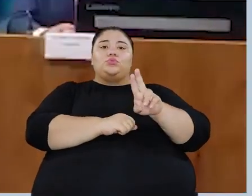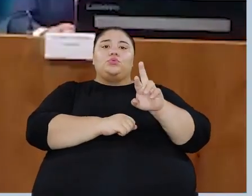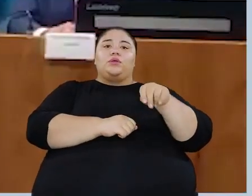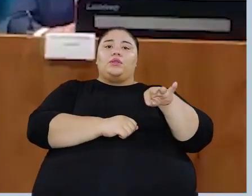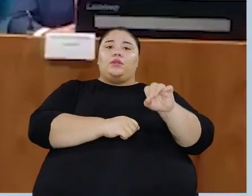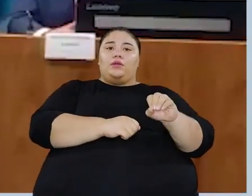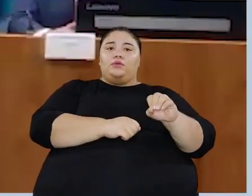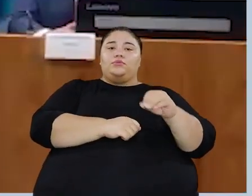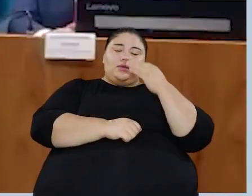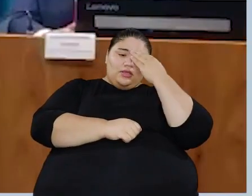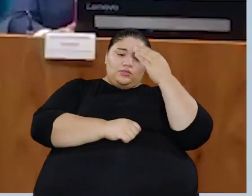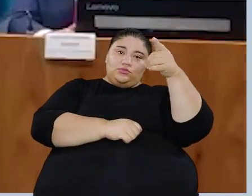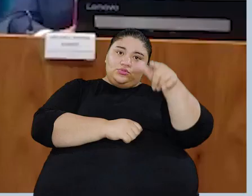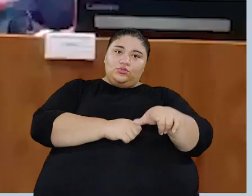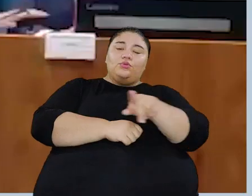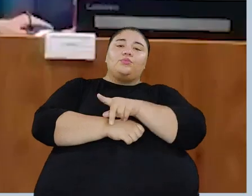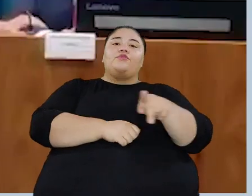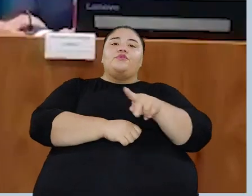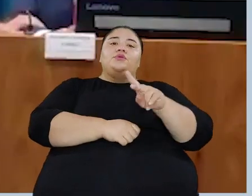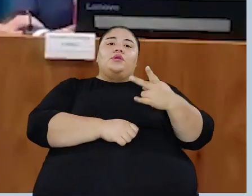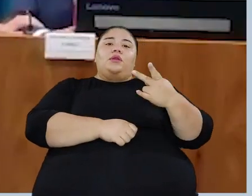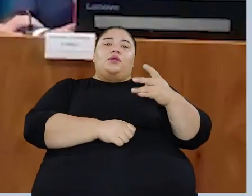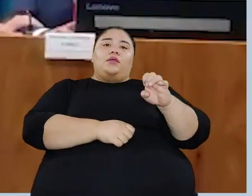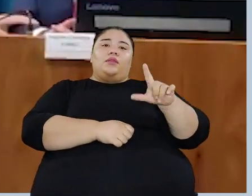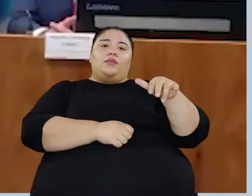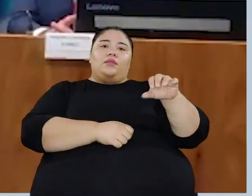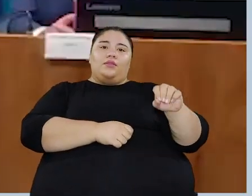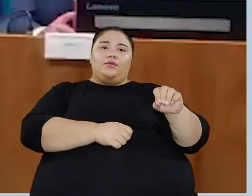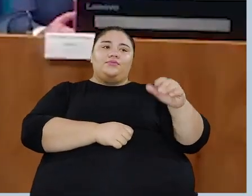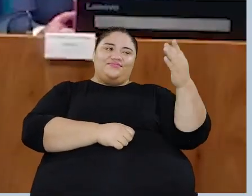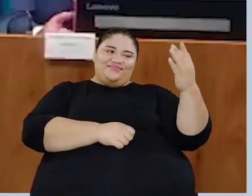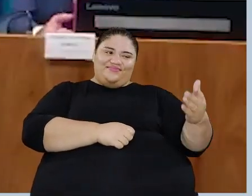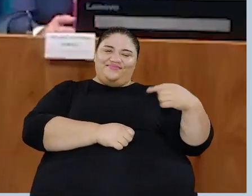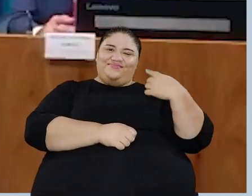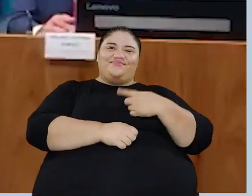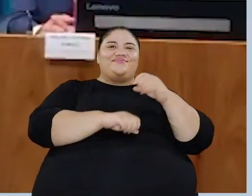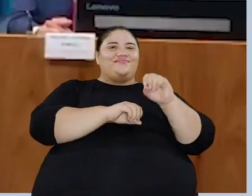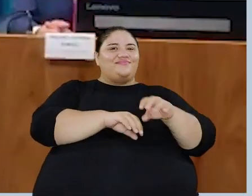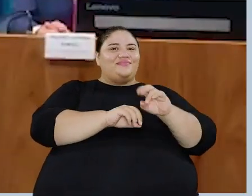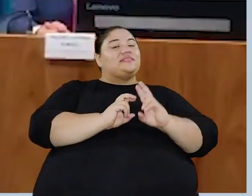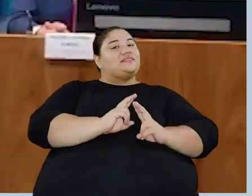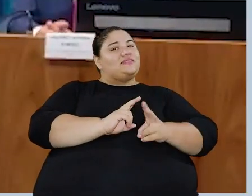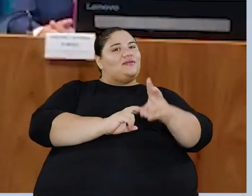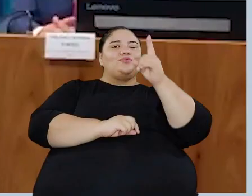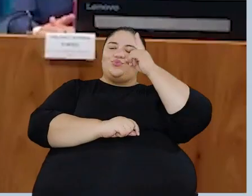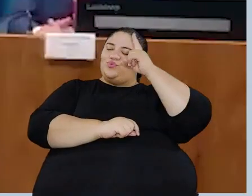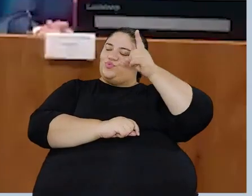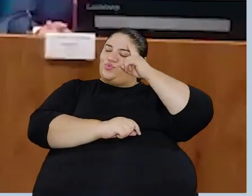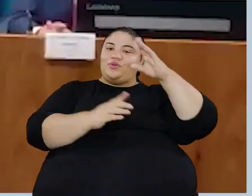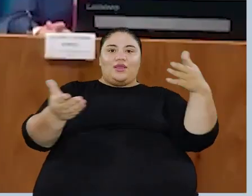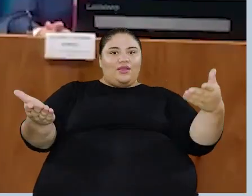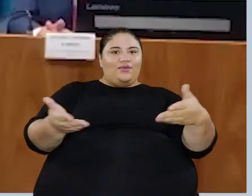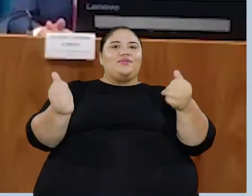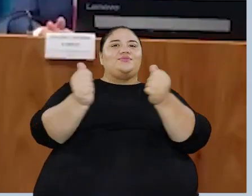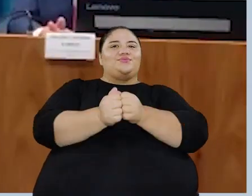Becho. Agradeço novamente ao professor Heleno, que professor de todos nós, sempre, né? Todos os